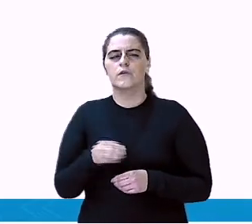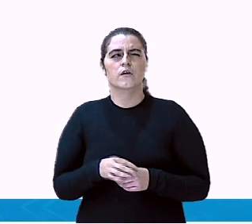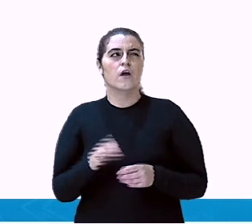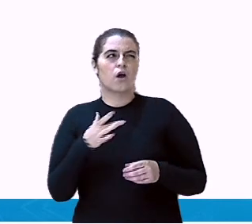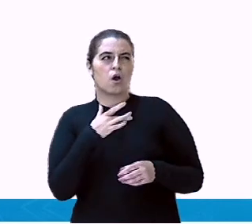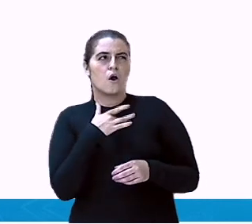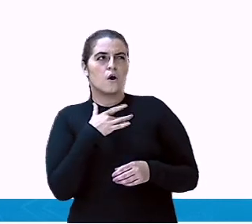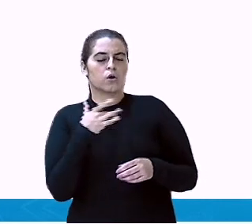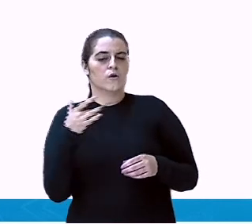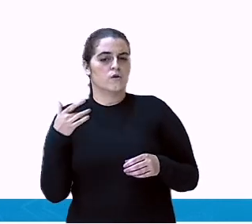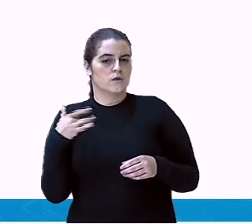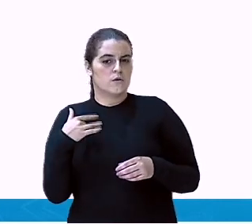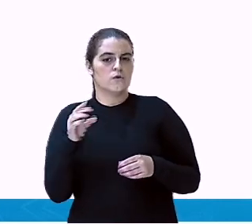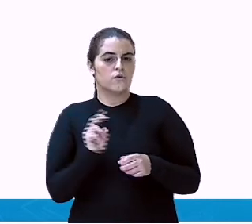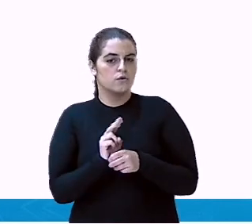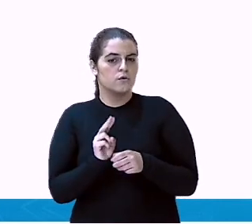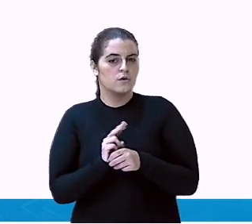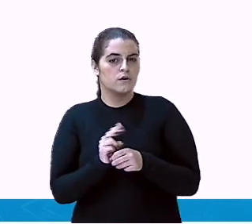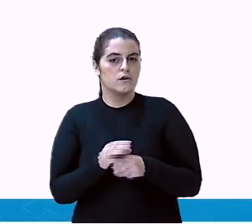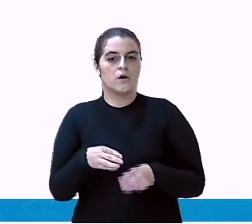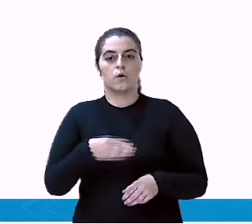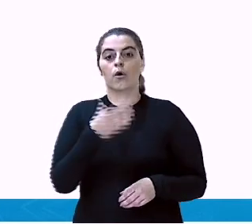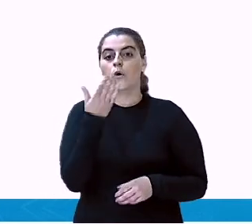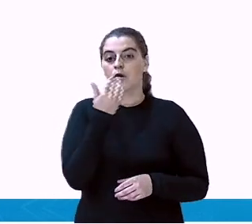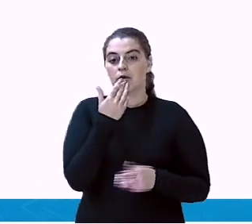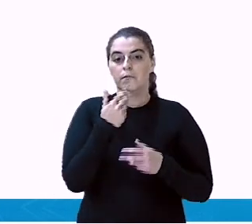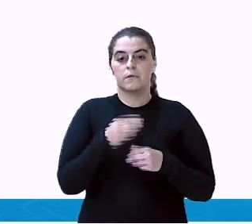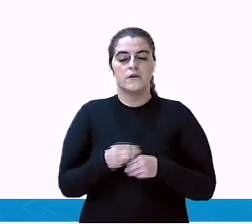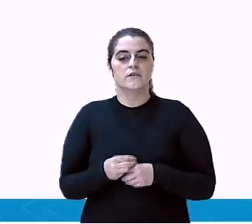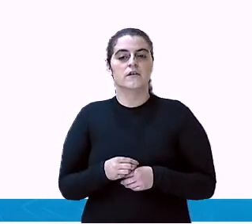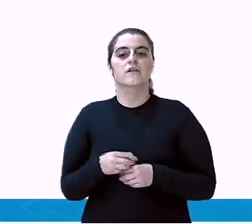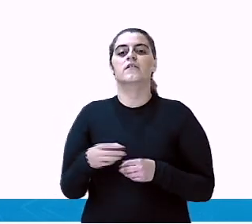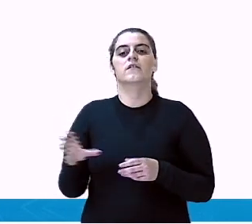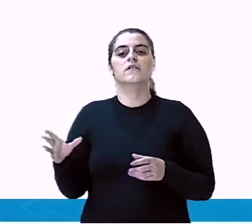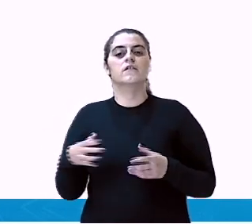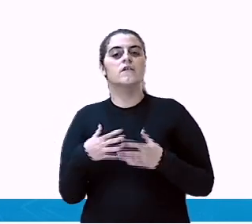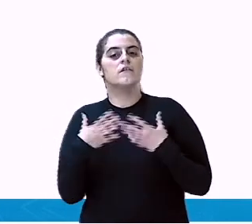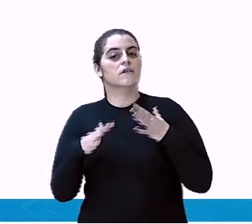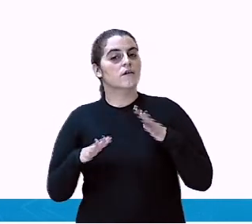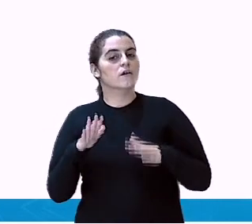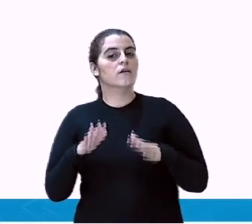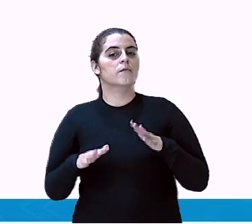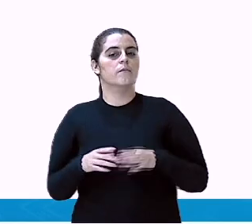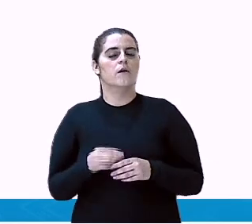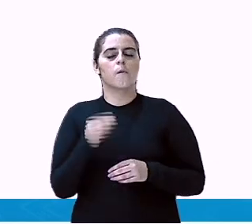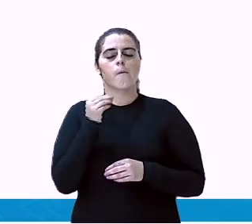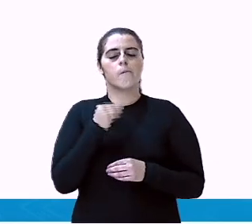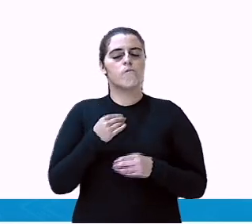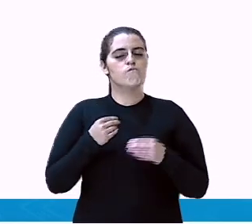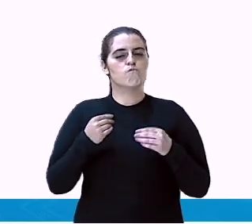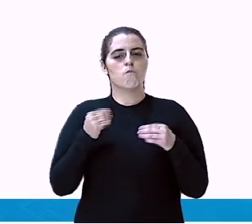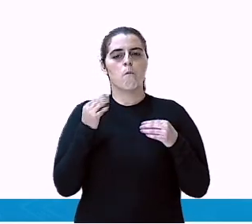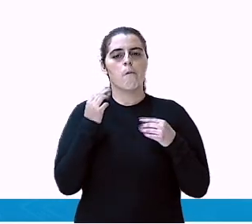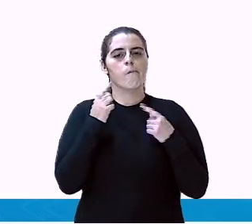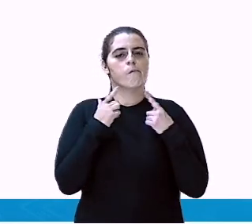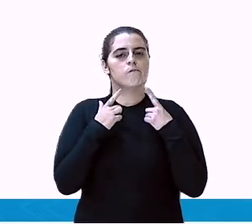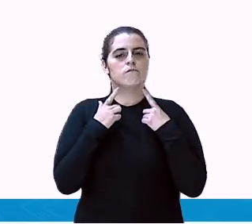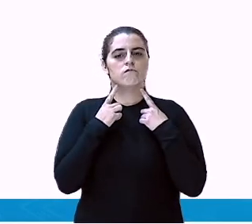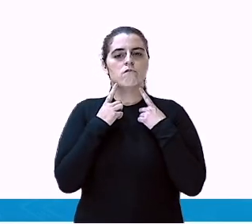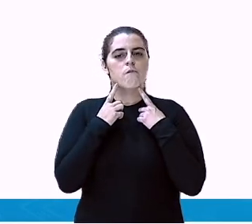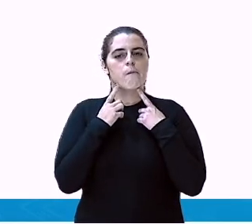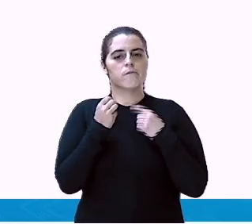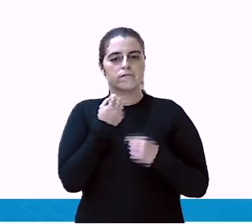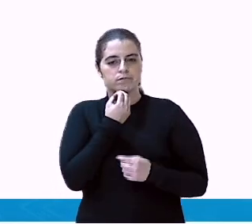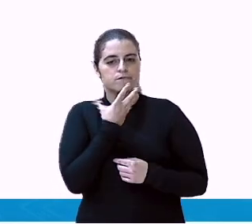Preocupe-se em manter uma alimentação equilibrada, sem grande número de horas em jejum, mastigando bem cada alimento a ser